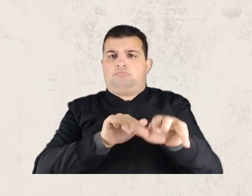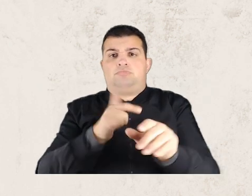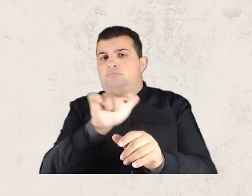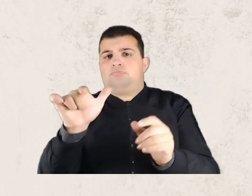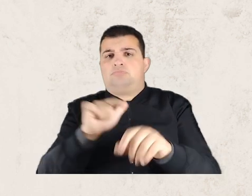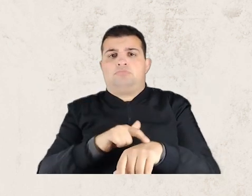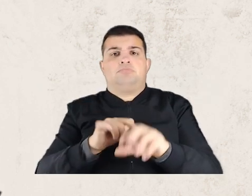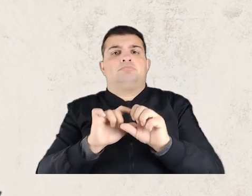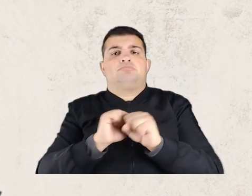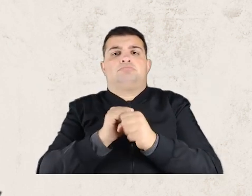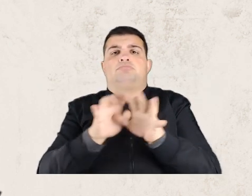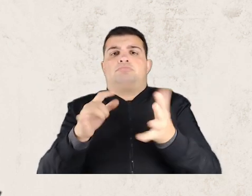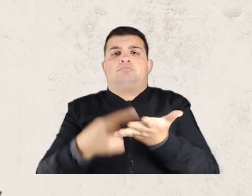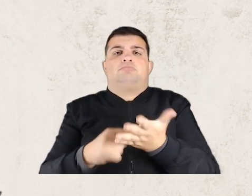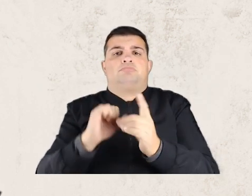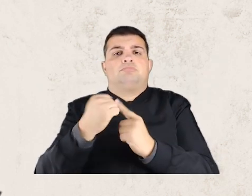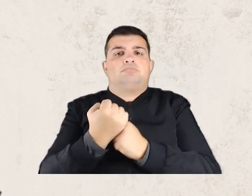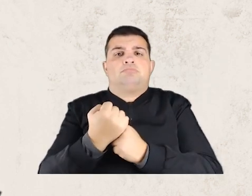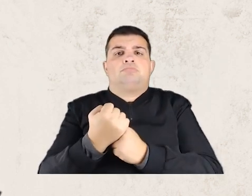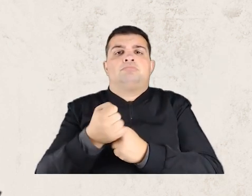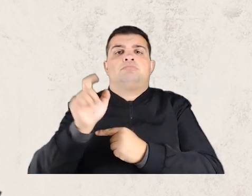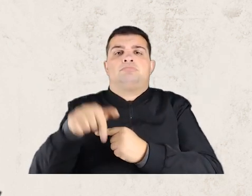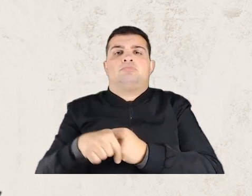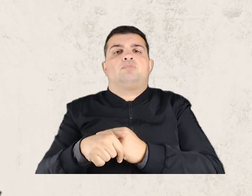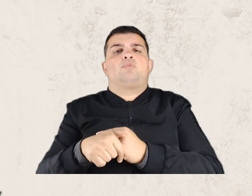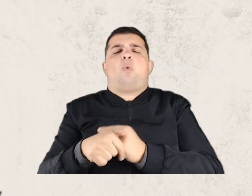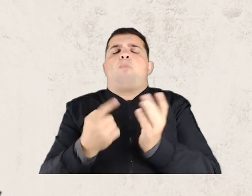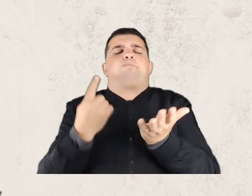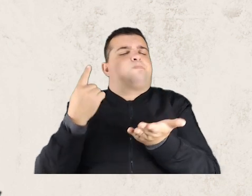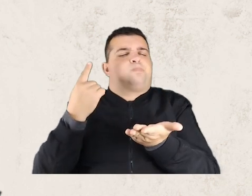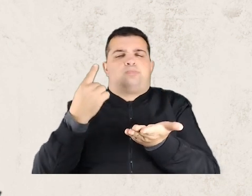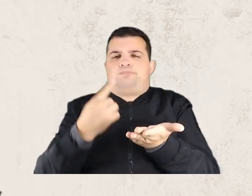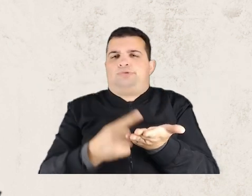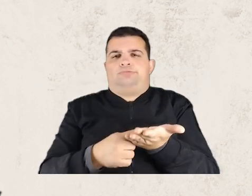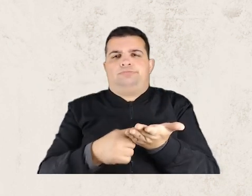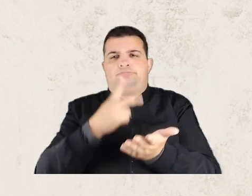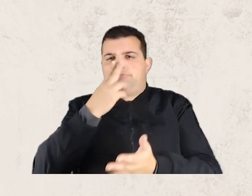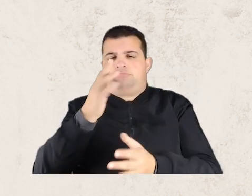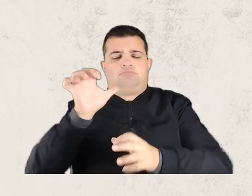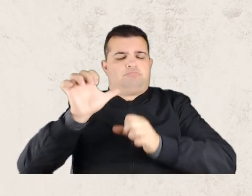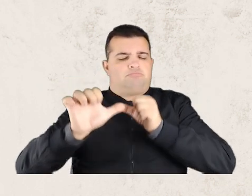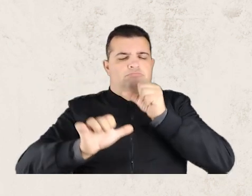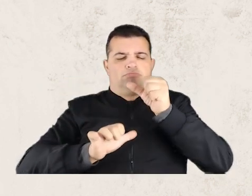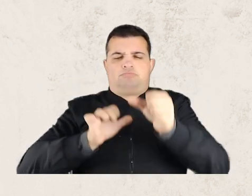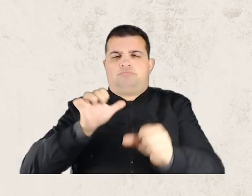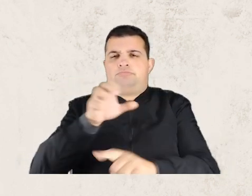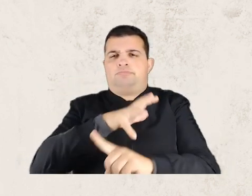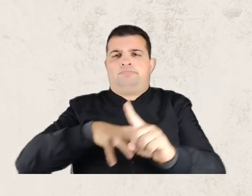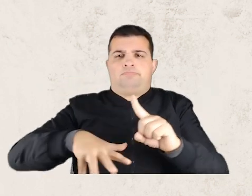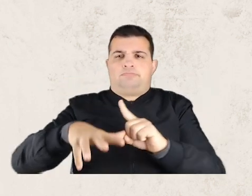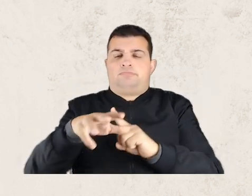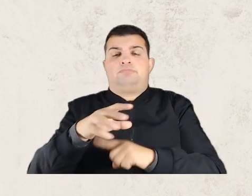profissionalidade daquele momento da regulamentação da lei, debaixo da botina da ditadura militar. Estamos em outro